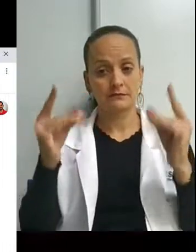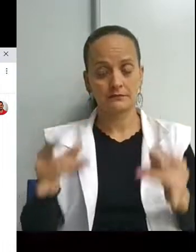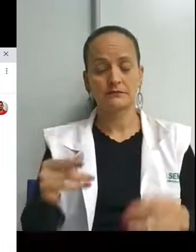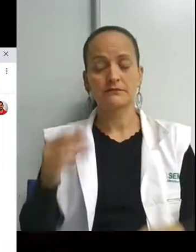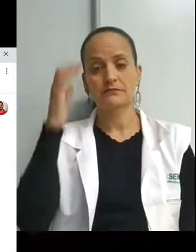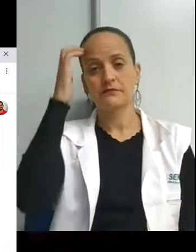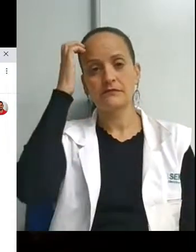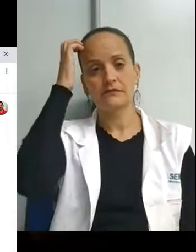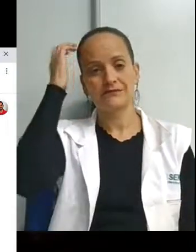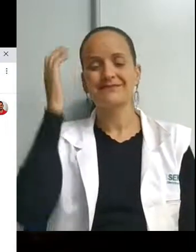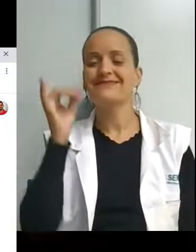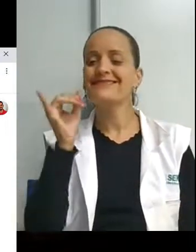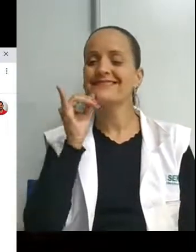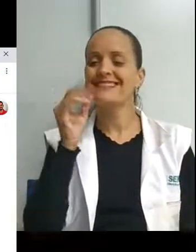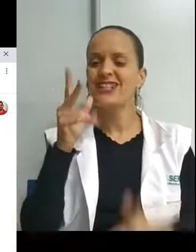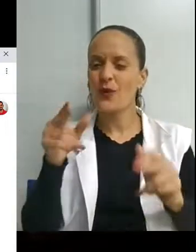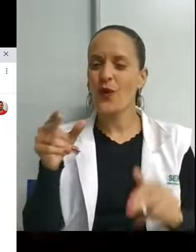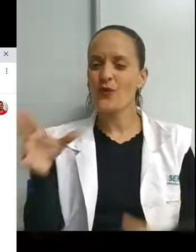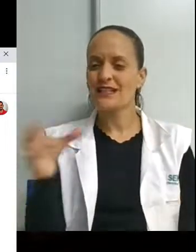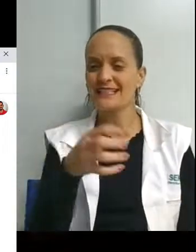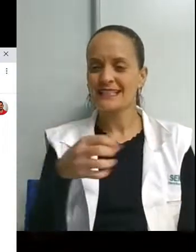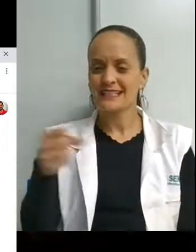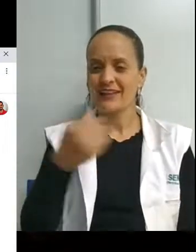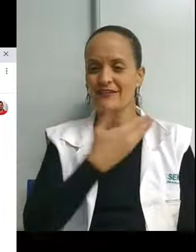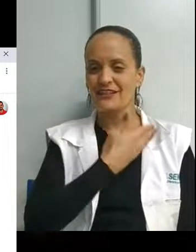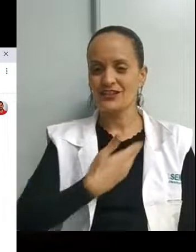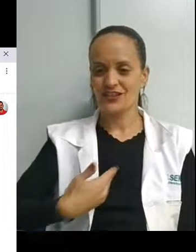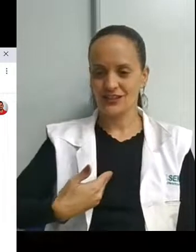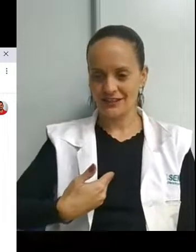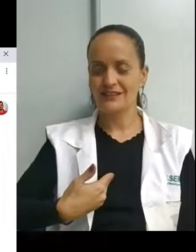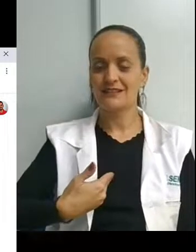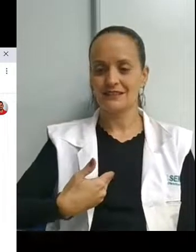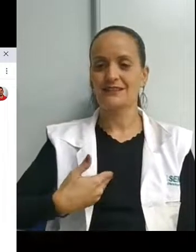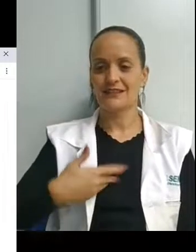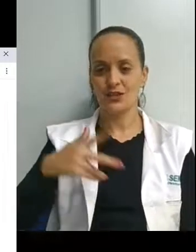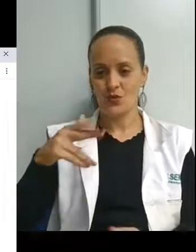de cerveja, né? Copo de cerveja. Potência.